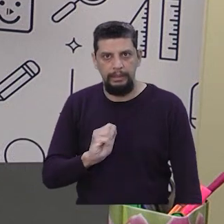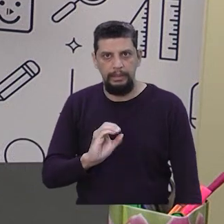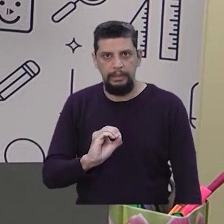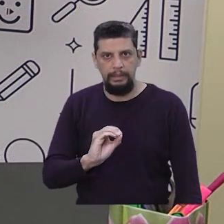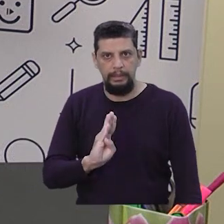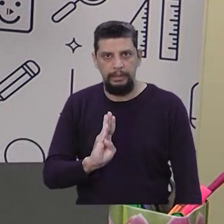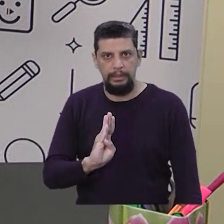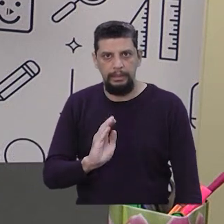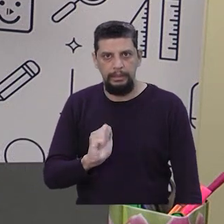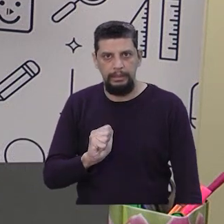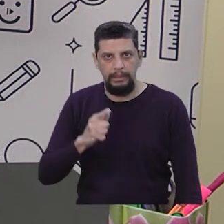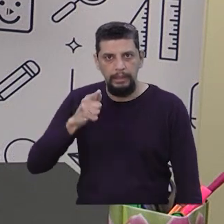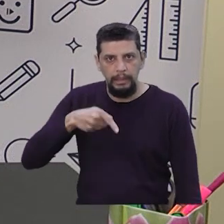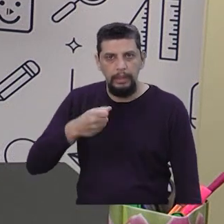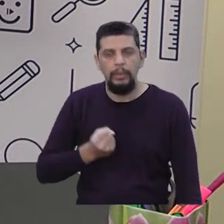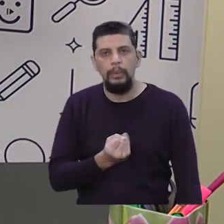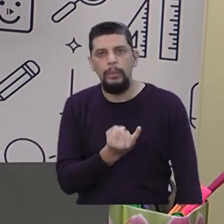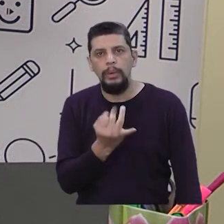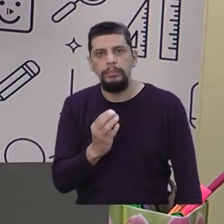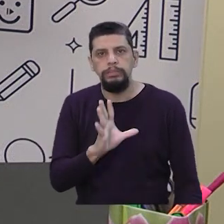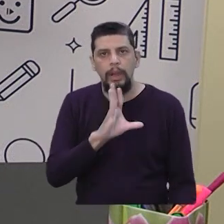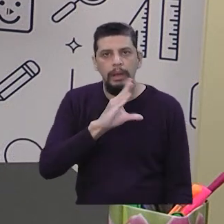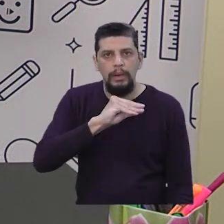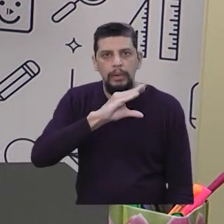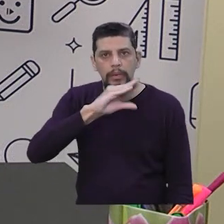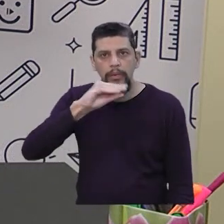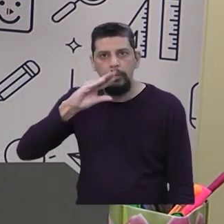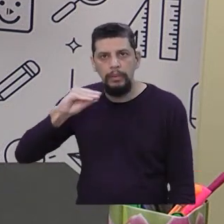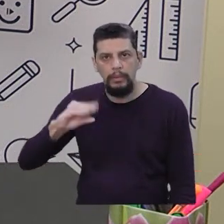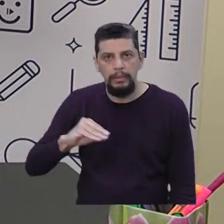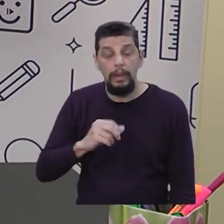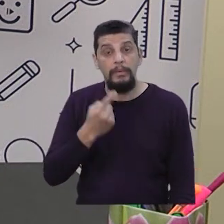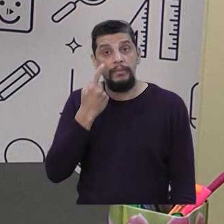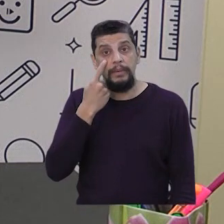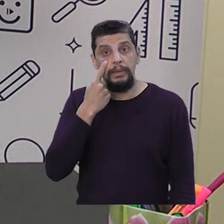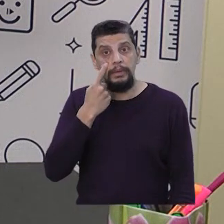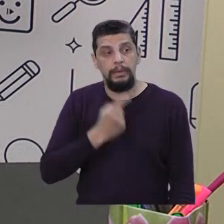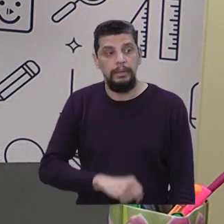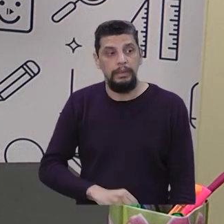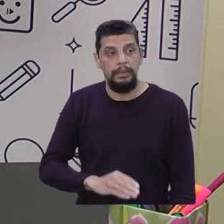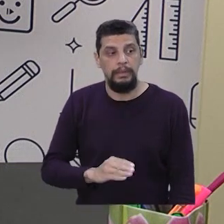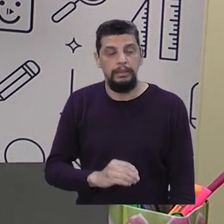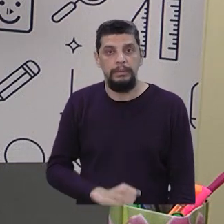baobá. Certo? Quantas vezes nós abrimos a nossa boca para falar? Vamos lá.